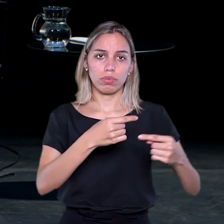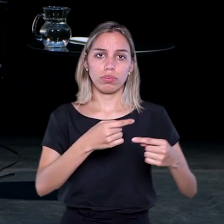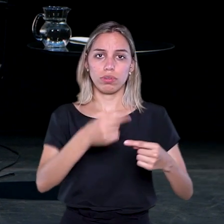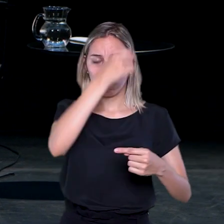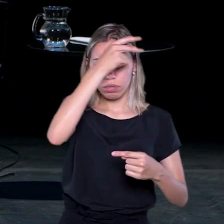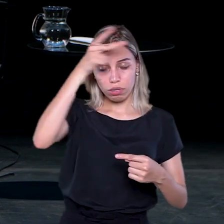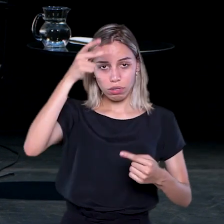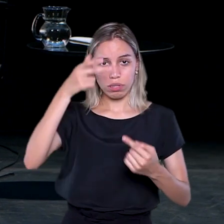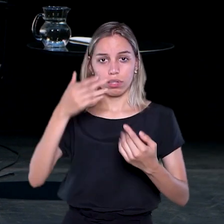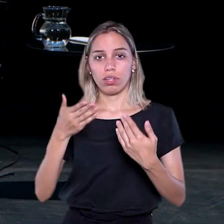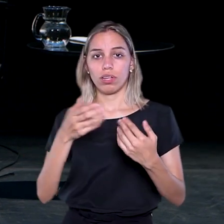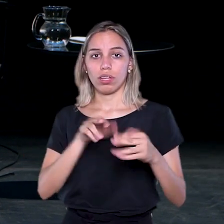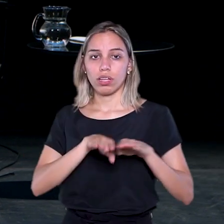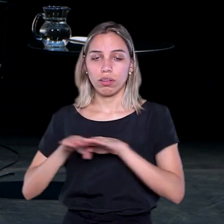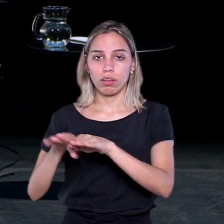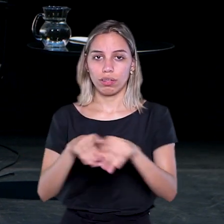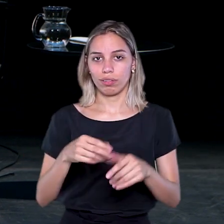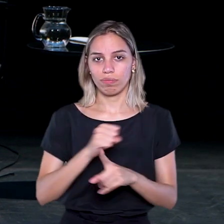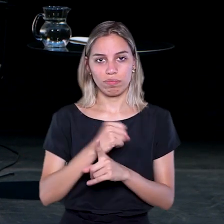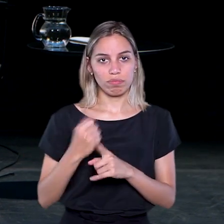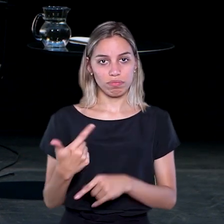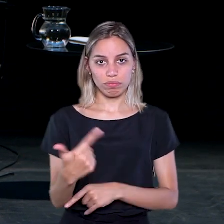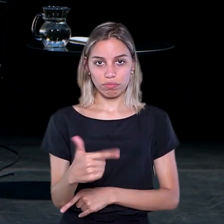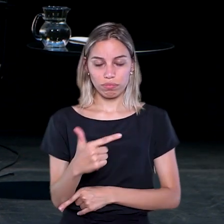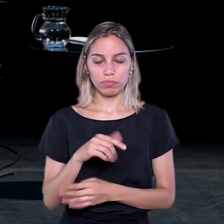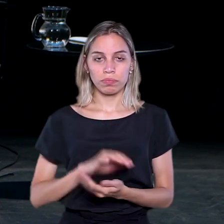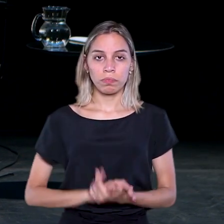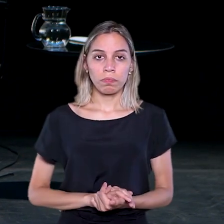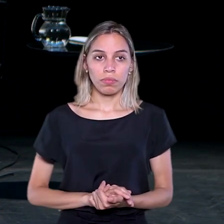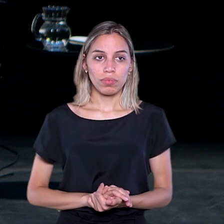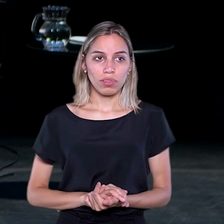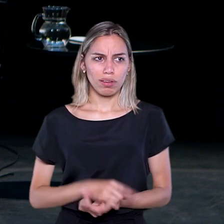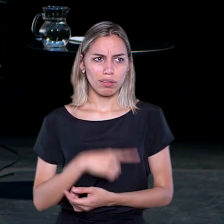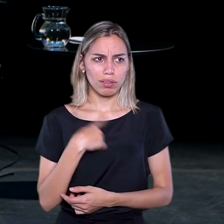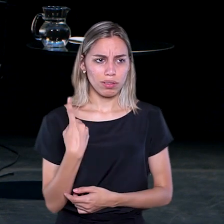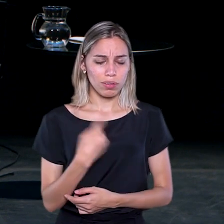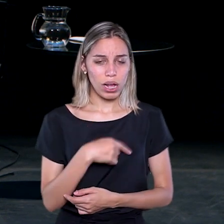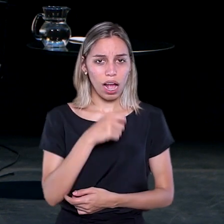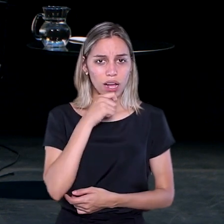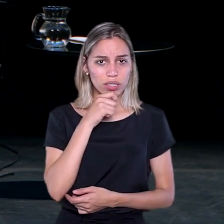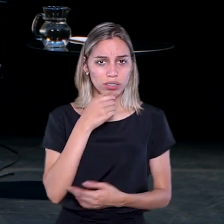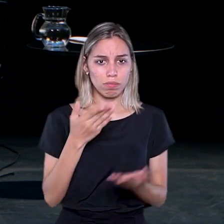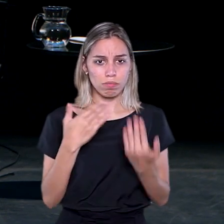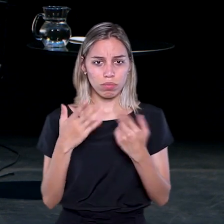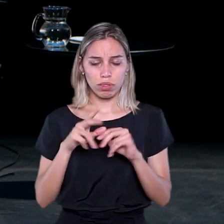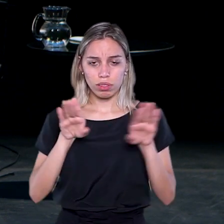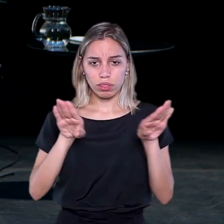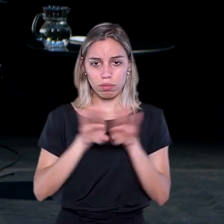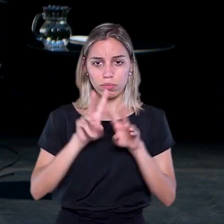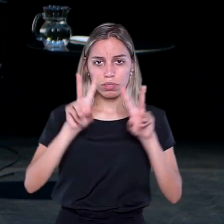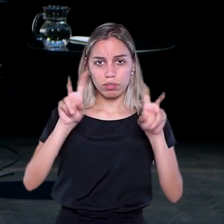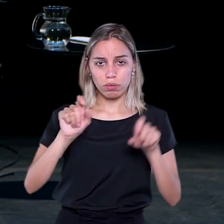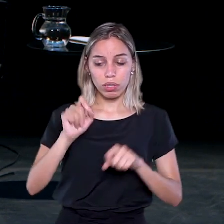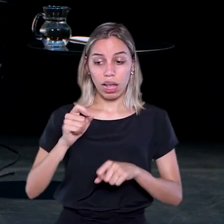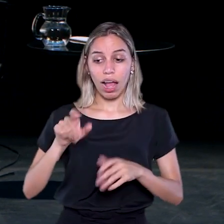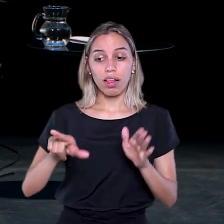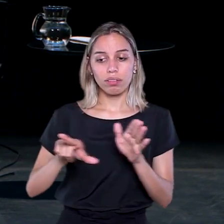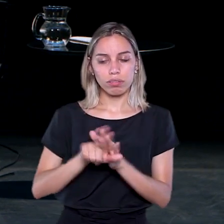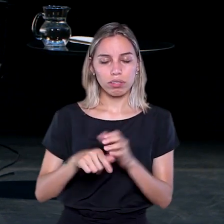indenização ela é necessária para isso. A gente ainda não discutiu também, e é preciso que a lei traga